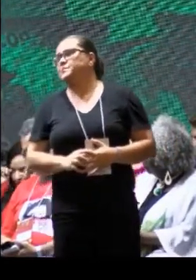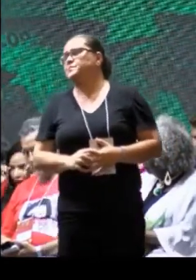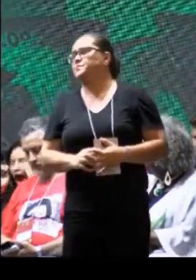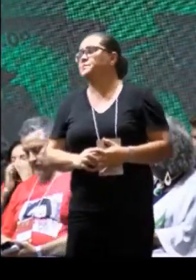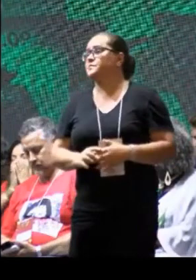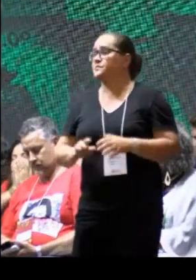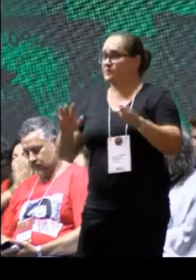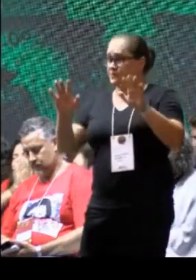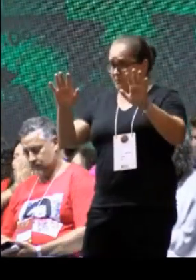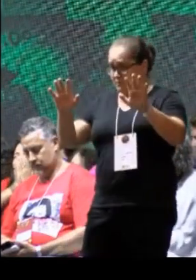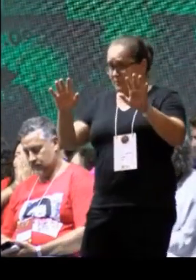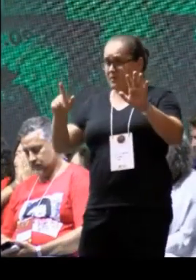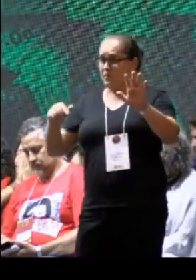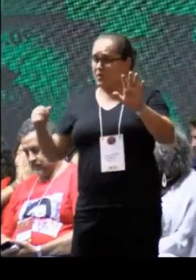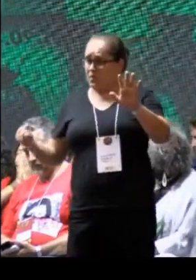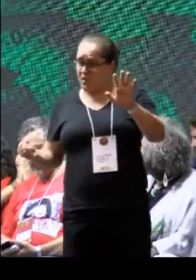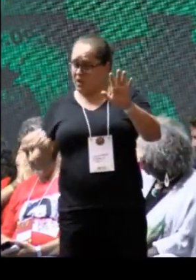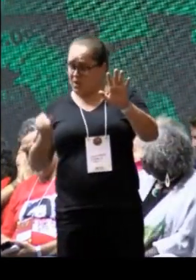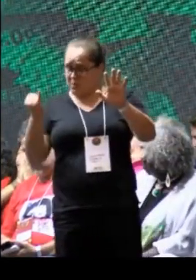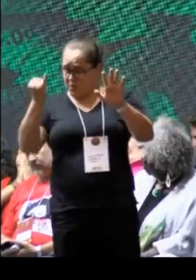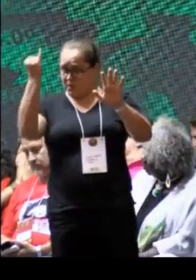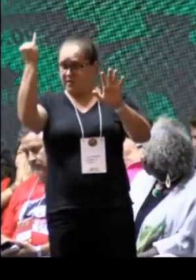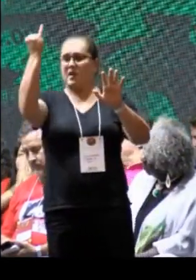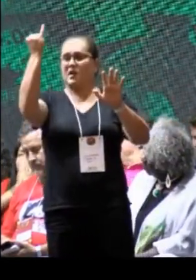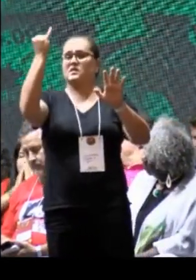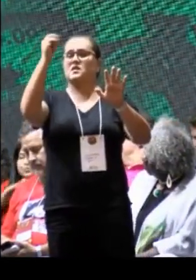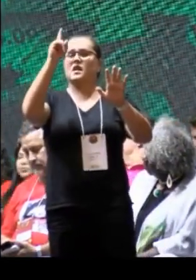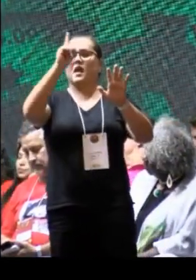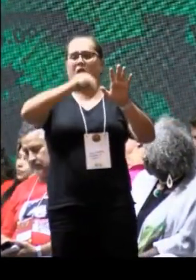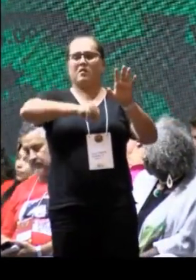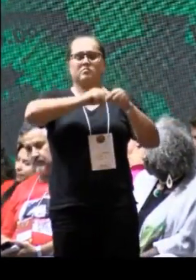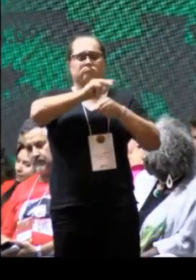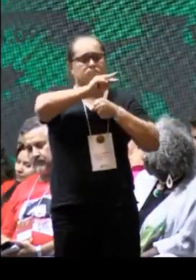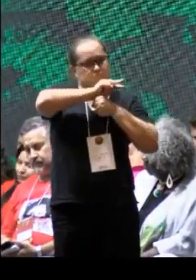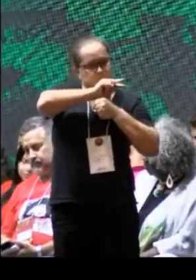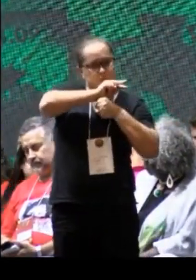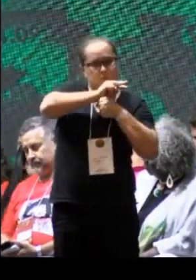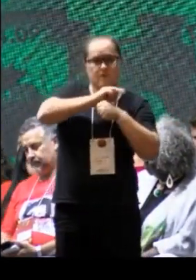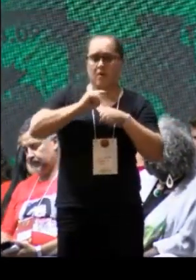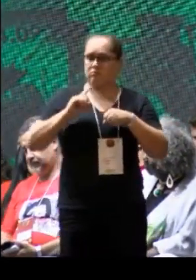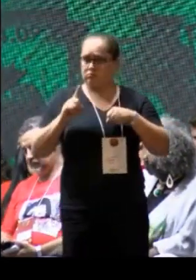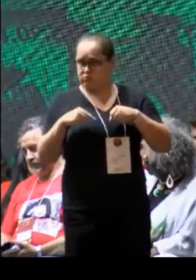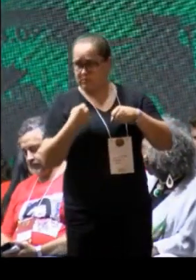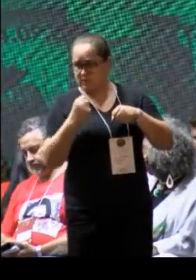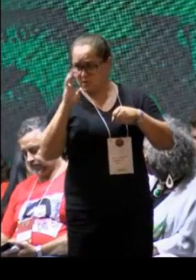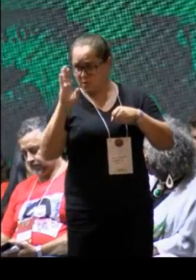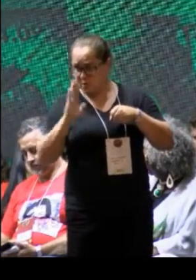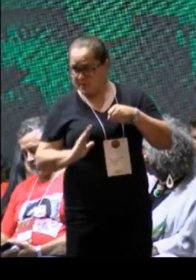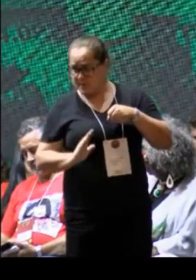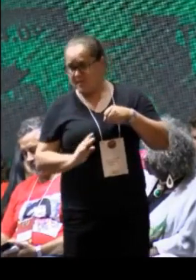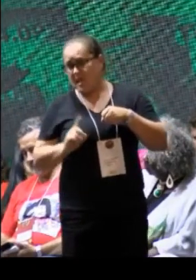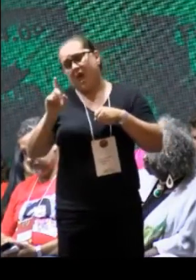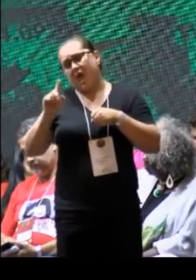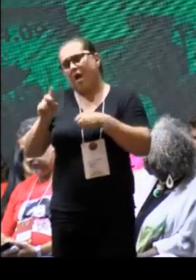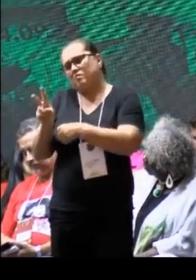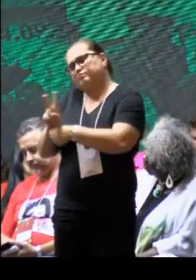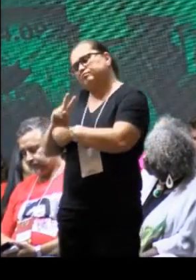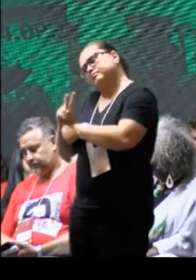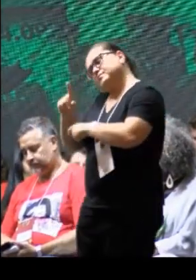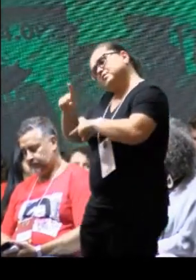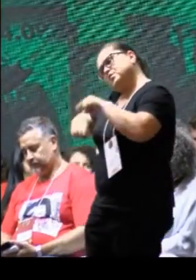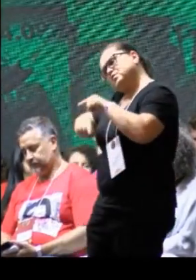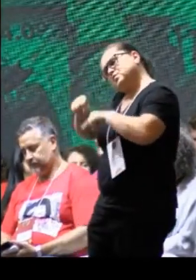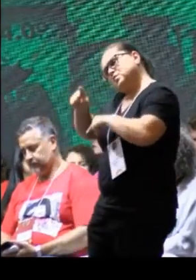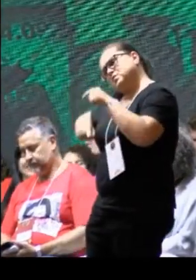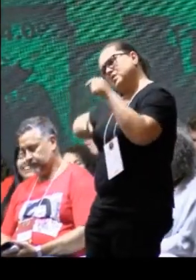Tão importante quanto defender o patrimônio público ameaçado é preservar os recursos naturais,